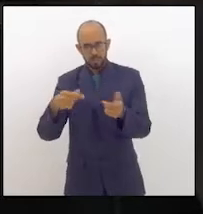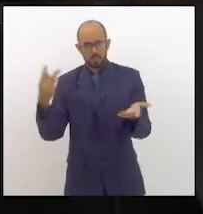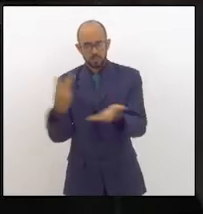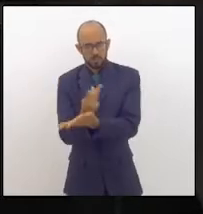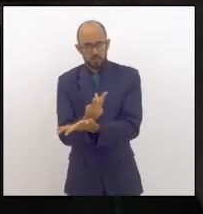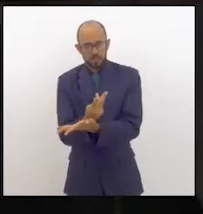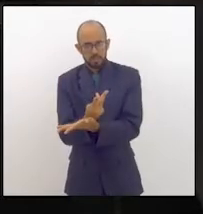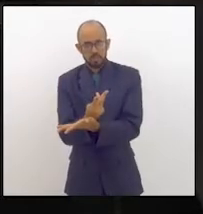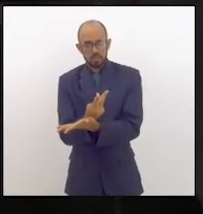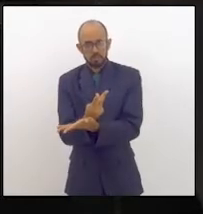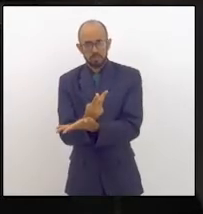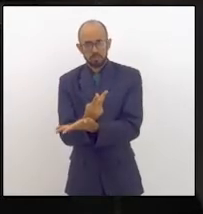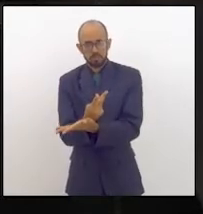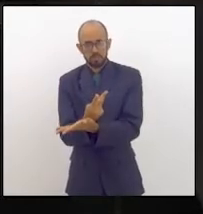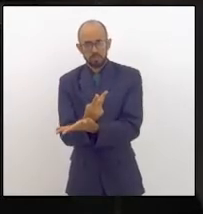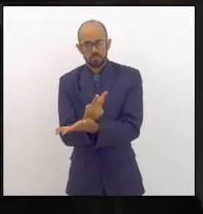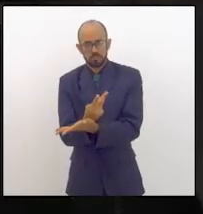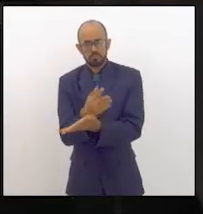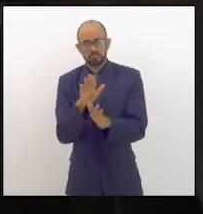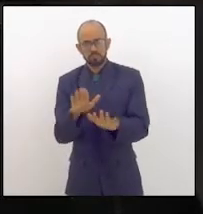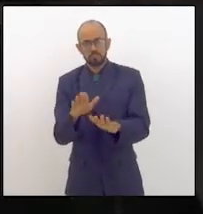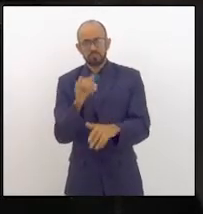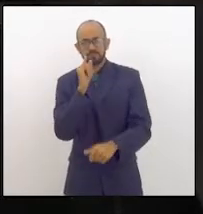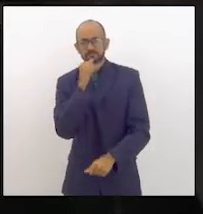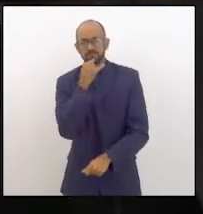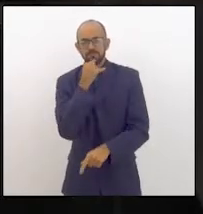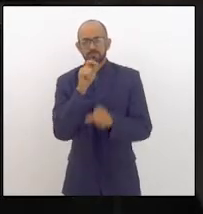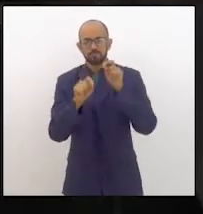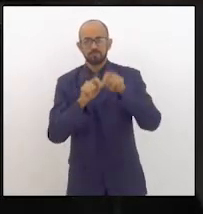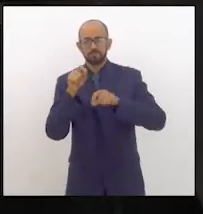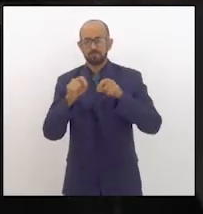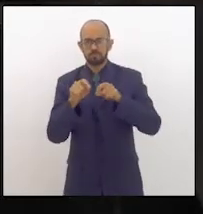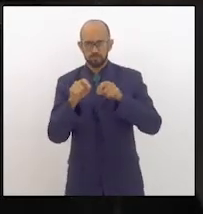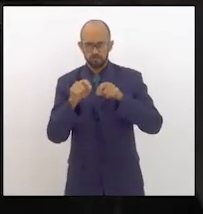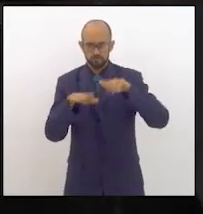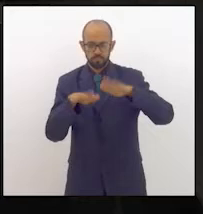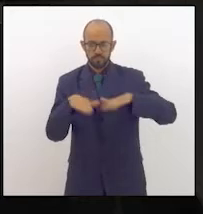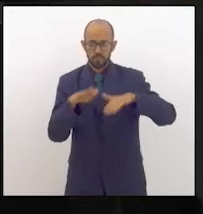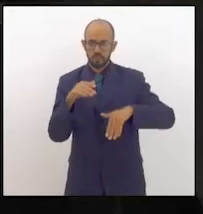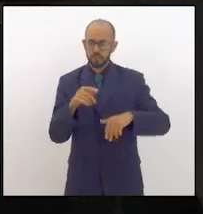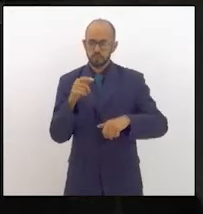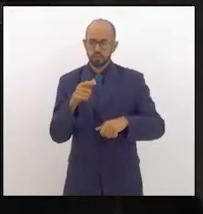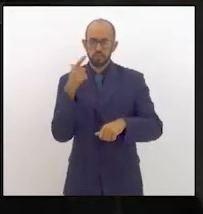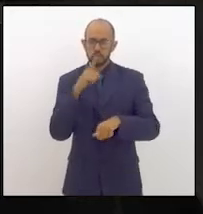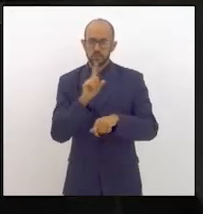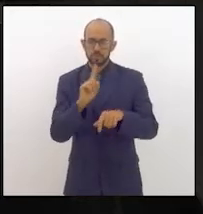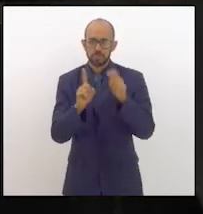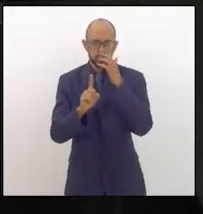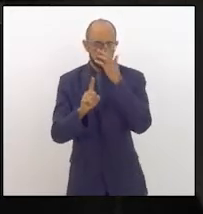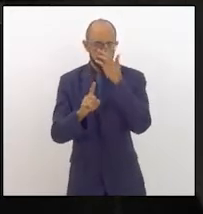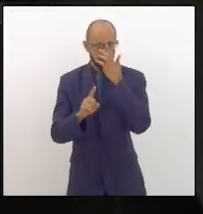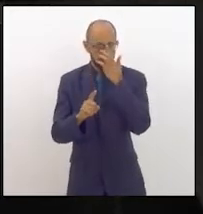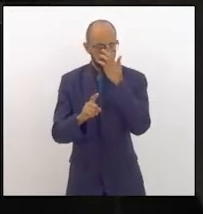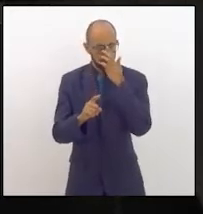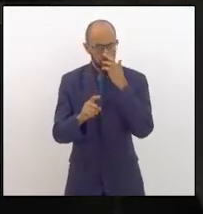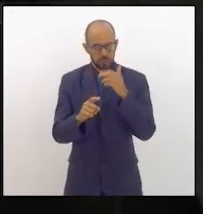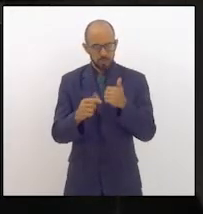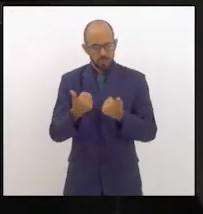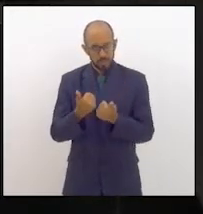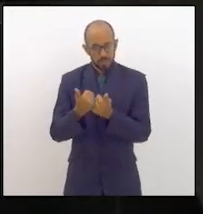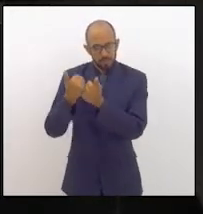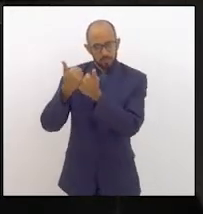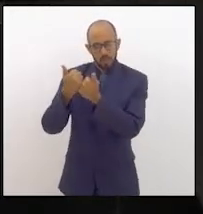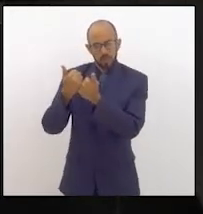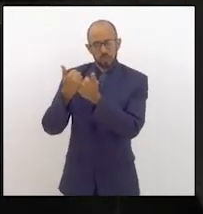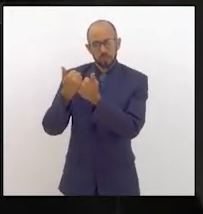isso se concretizasse mas infelizmente talvez eu não tivesse contado tanto com o apoio dos